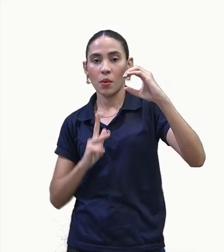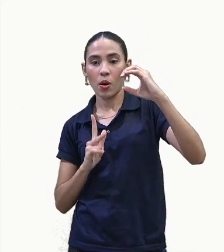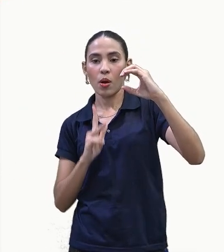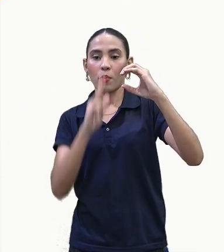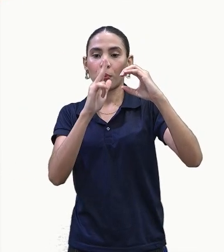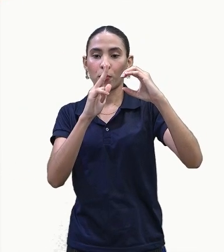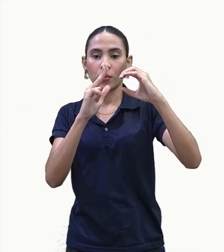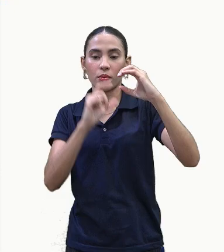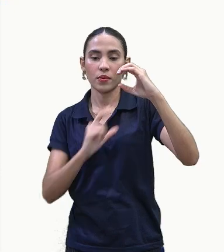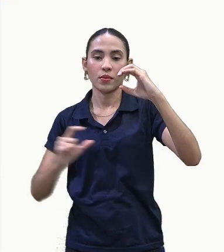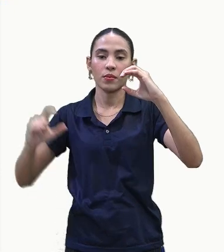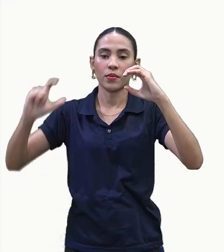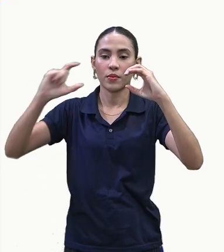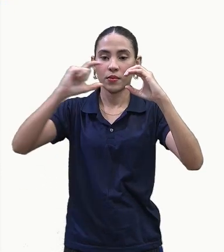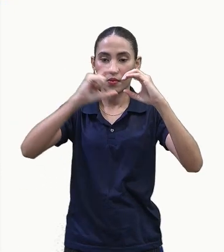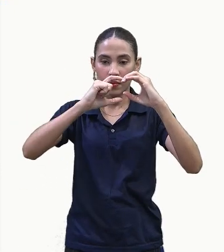plasmídio.